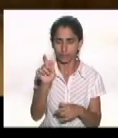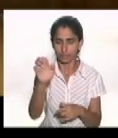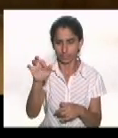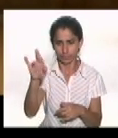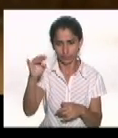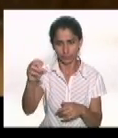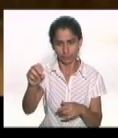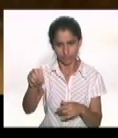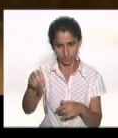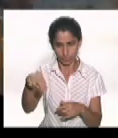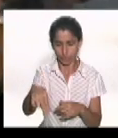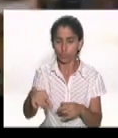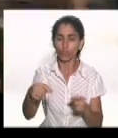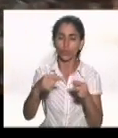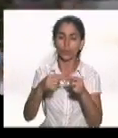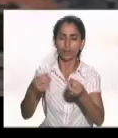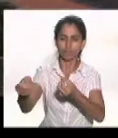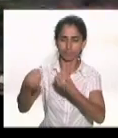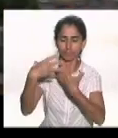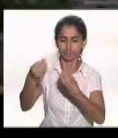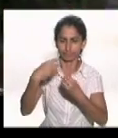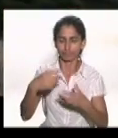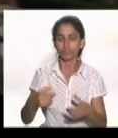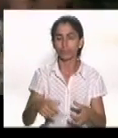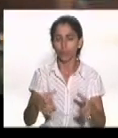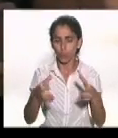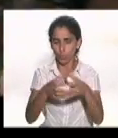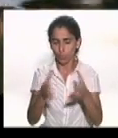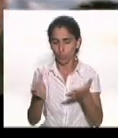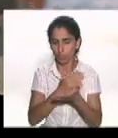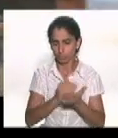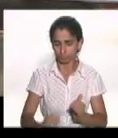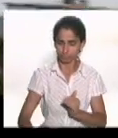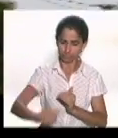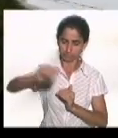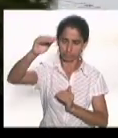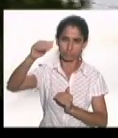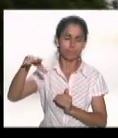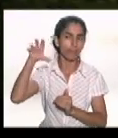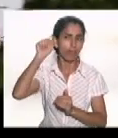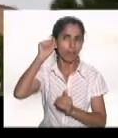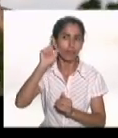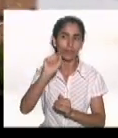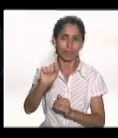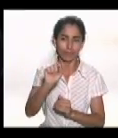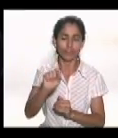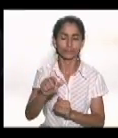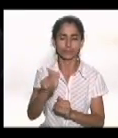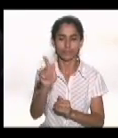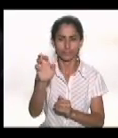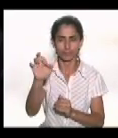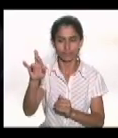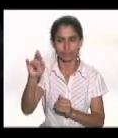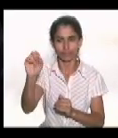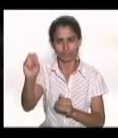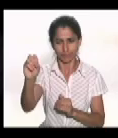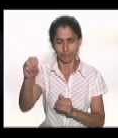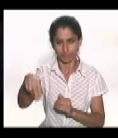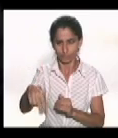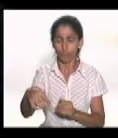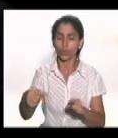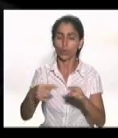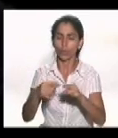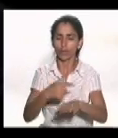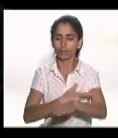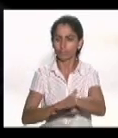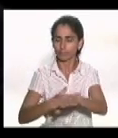uma grande escola. Quem é da periferia principalmente cresceu ouvindo Gerson. Então, quer dizer, Gerson vem como uma